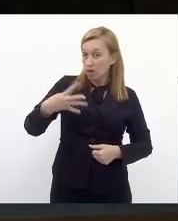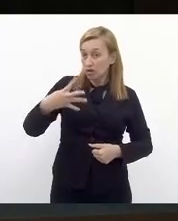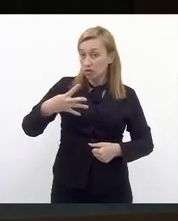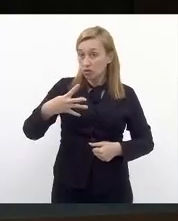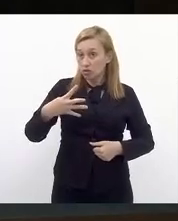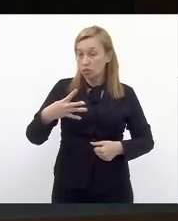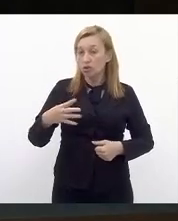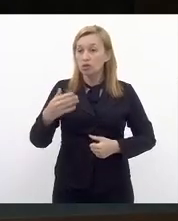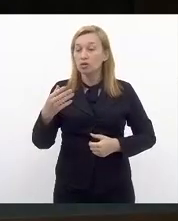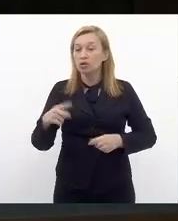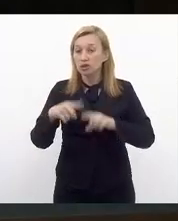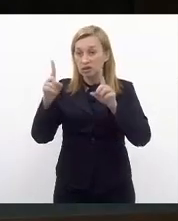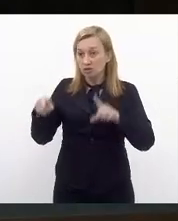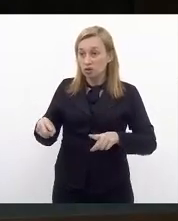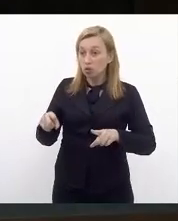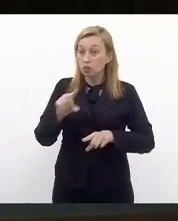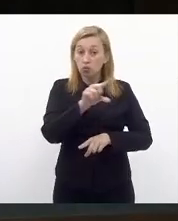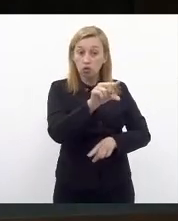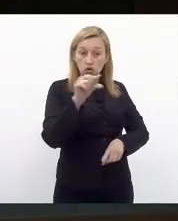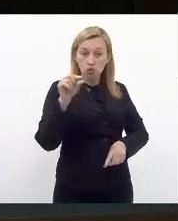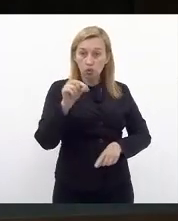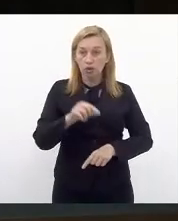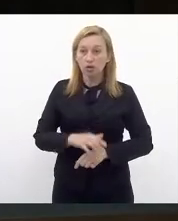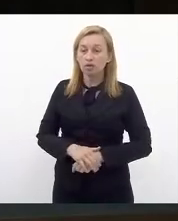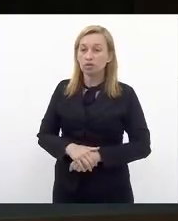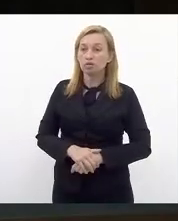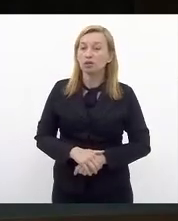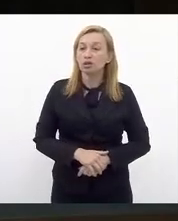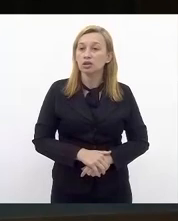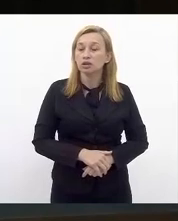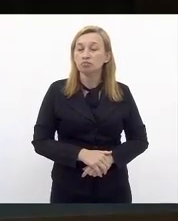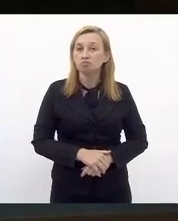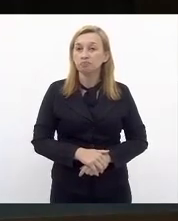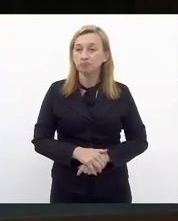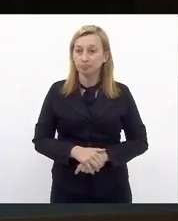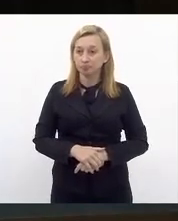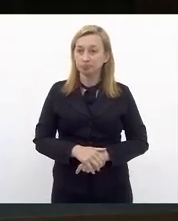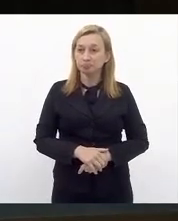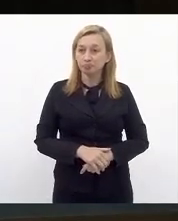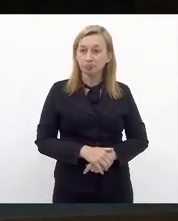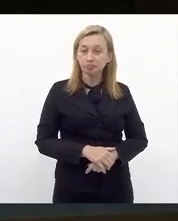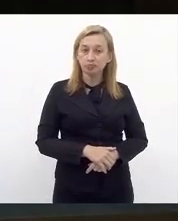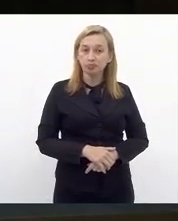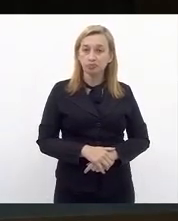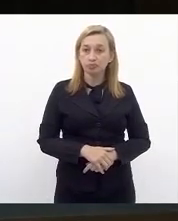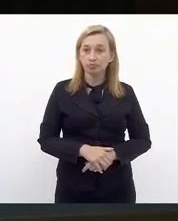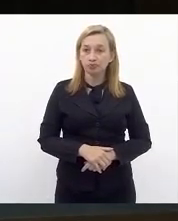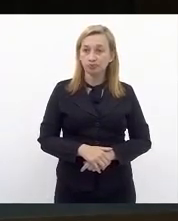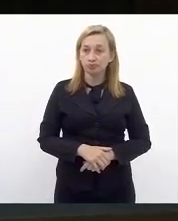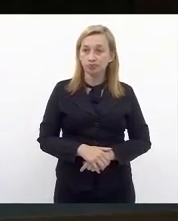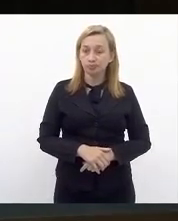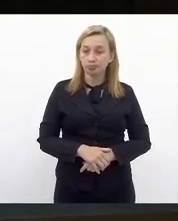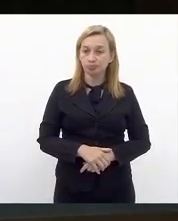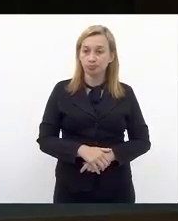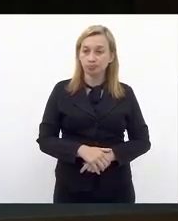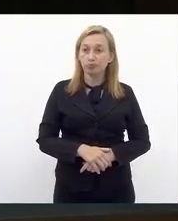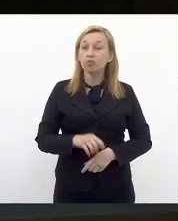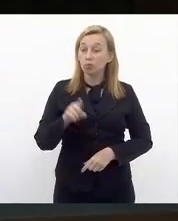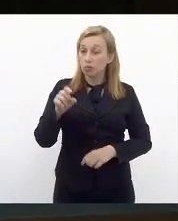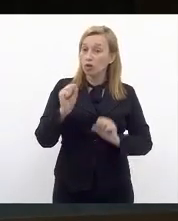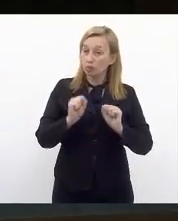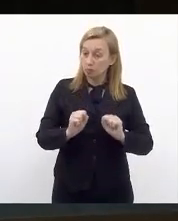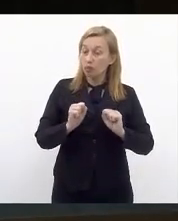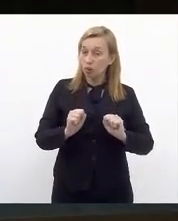traz para os servidores uma opção então ou seja não é a você